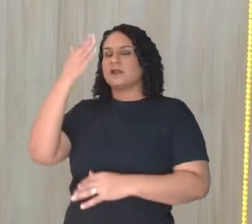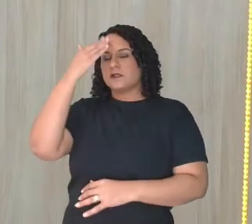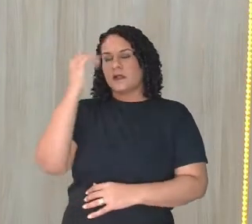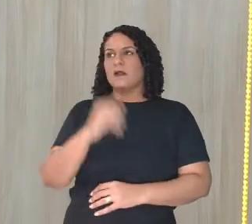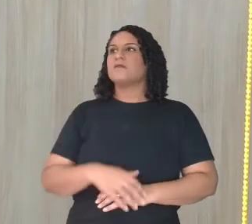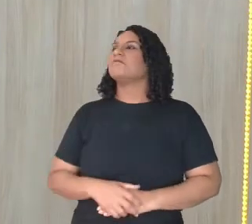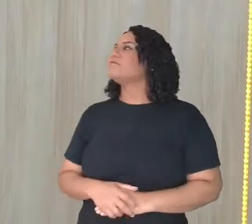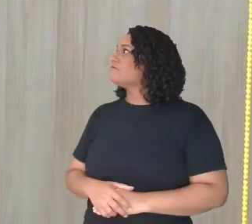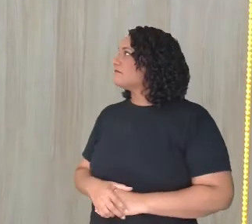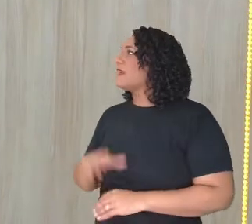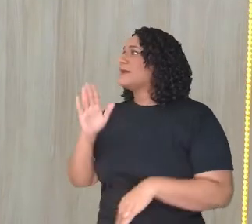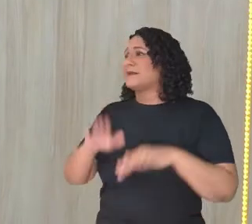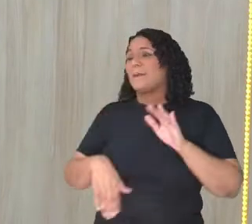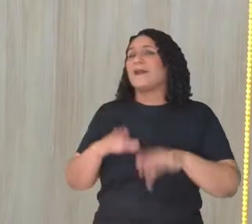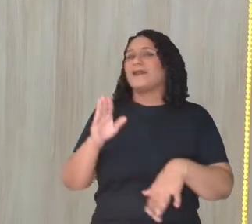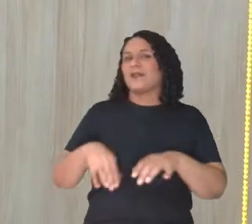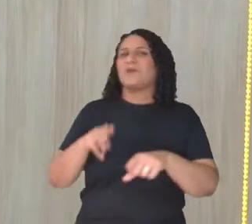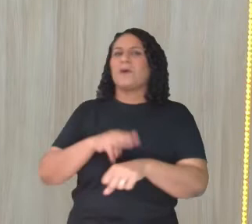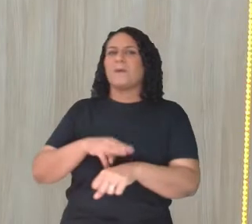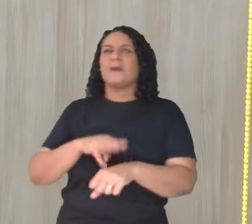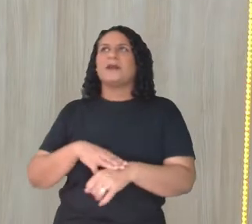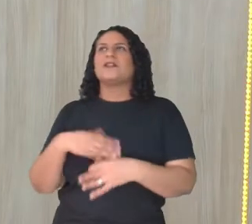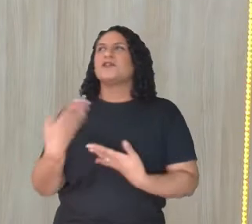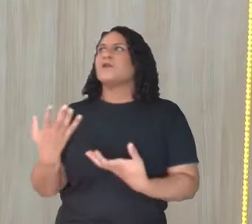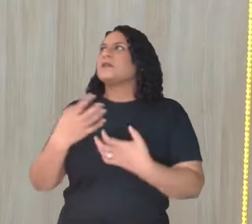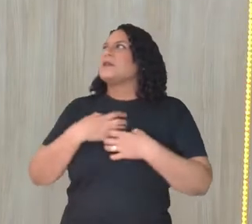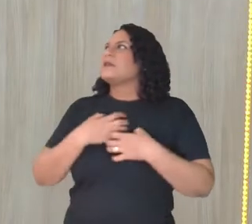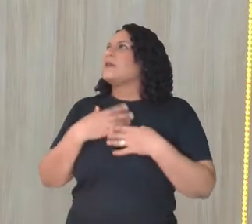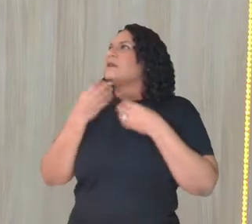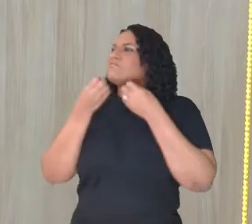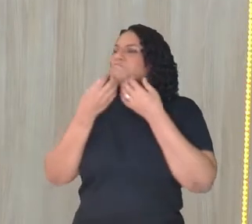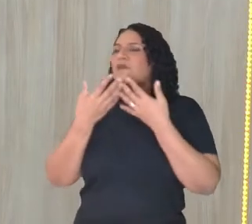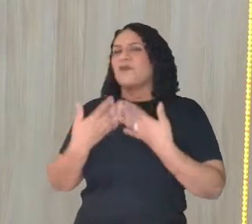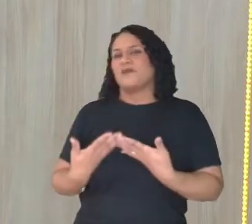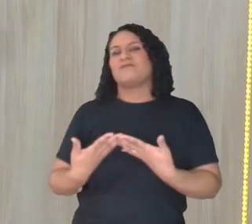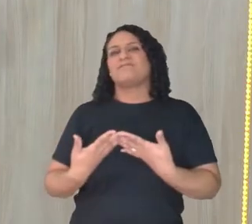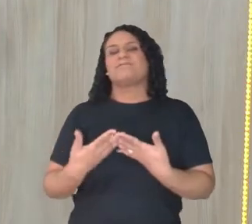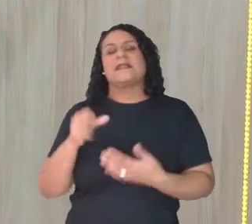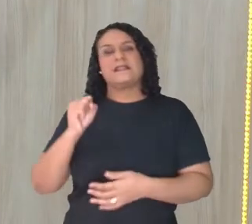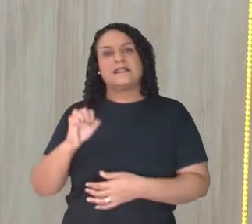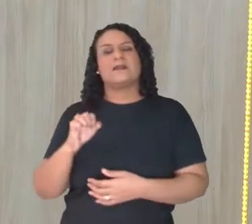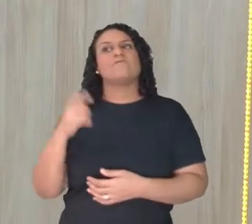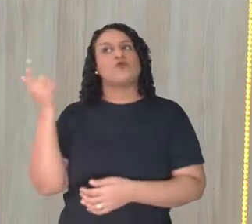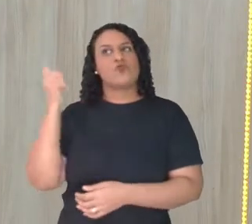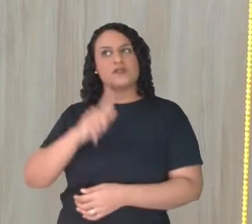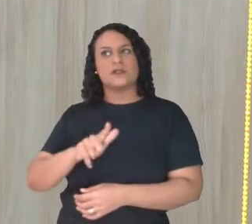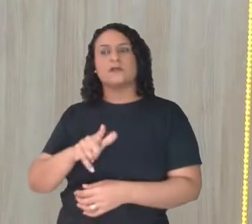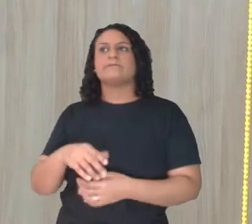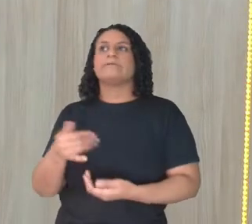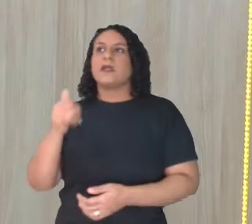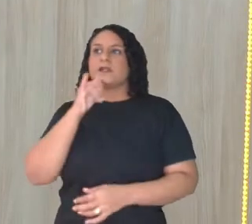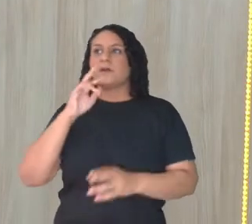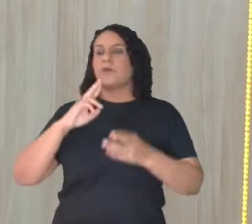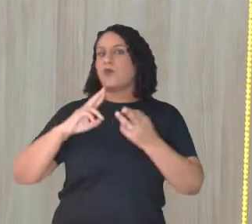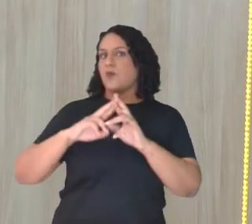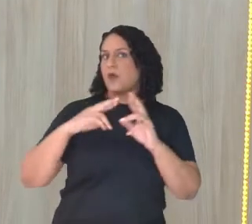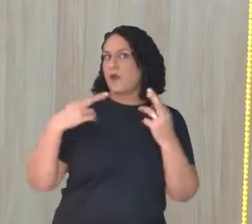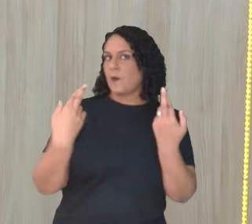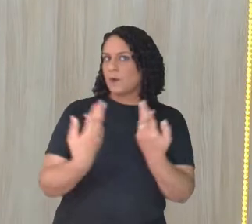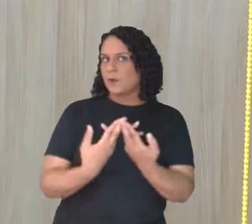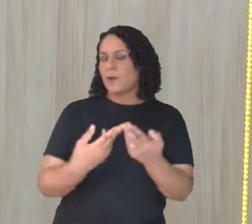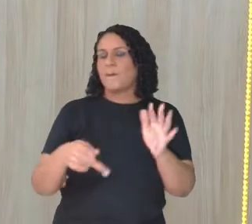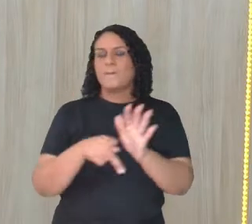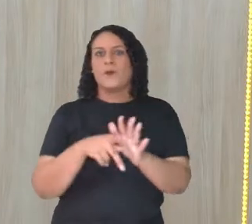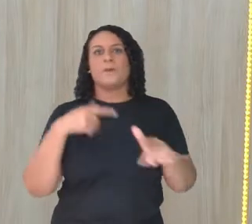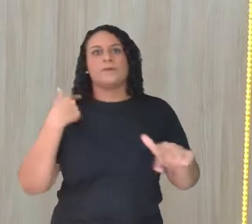gente sai leve, né? Quando a gente consegue argumentar. Então, numa reunião, por exemplo, de trabalho, numa reunião